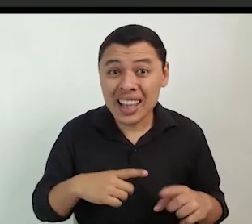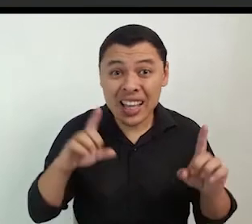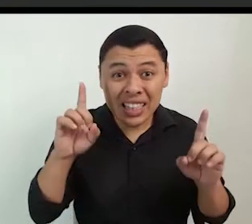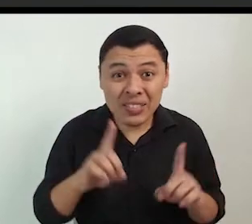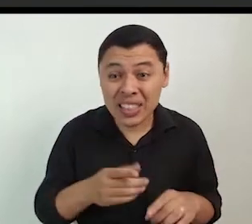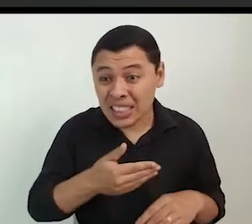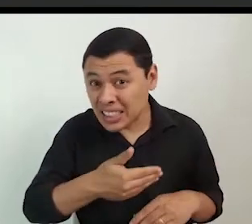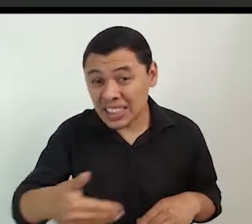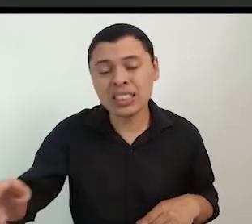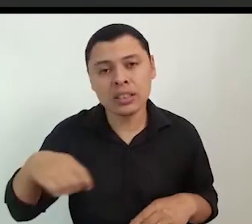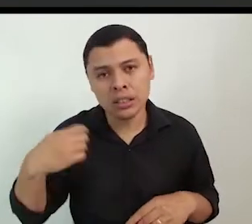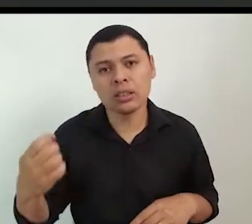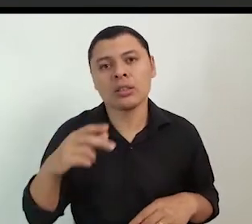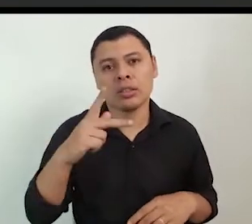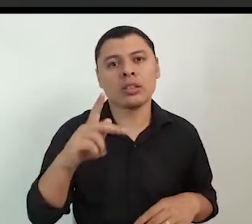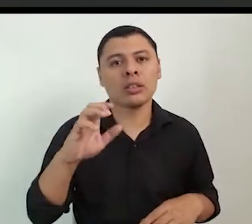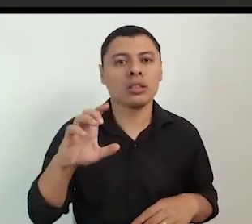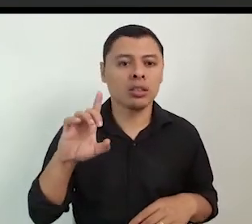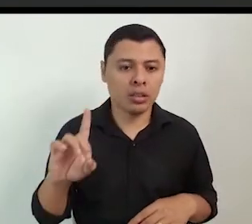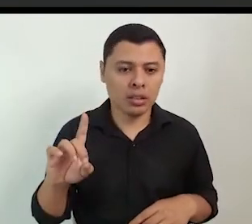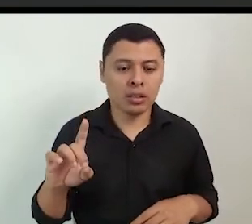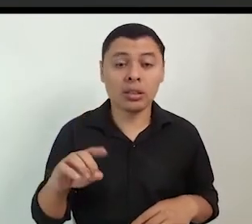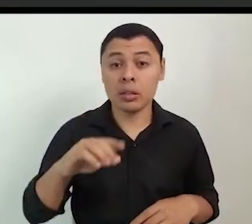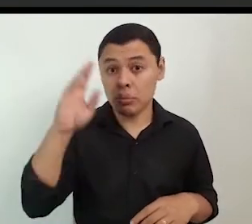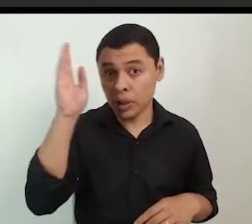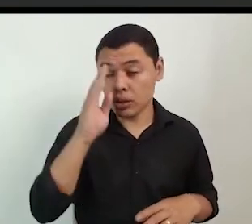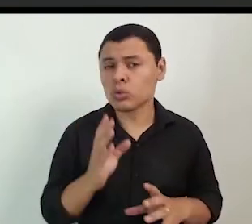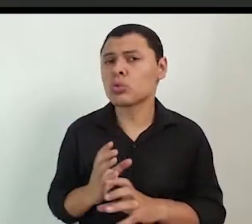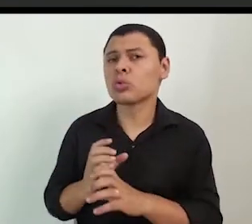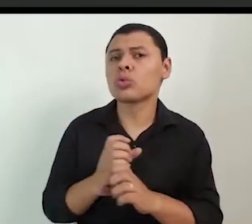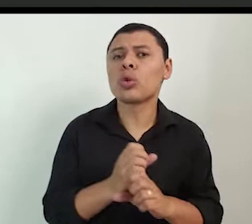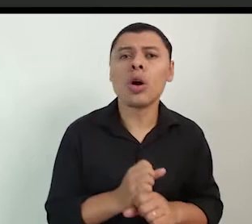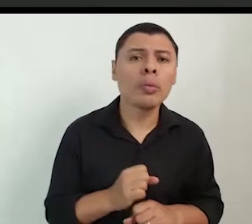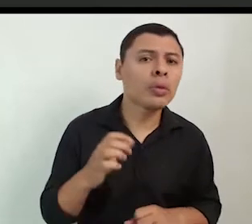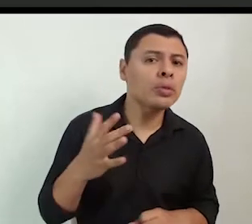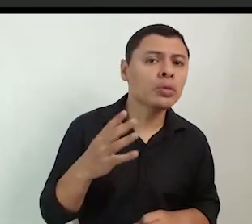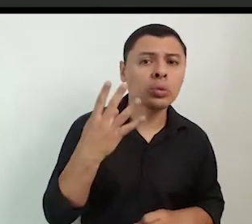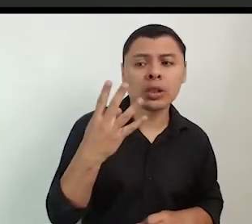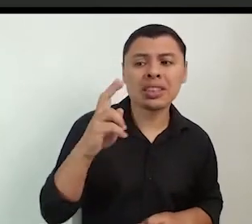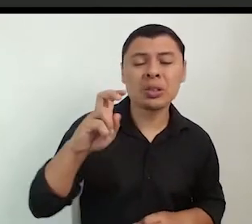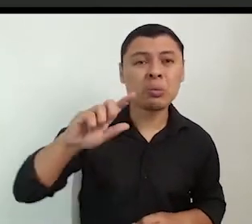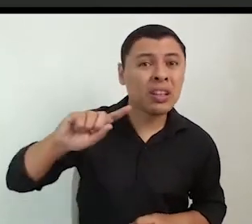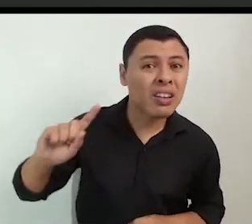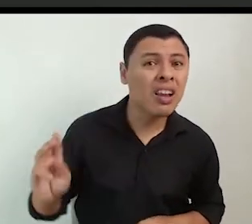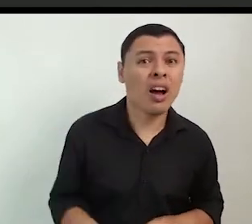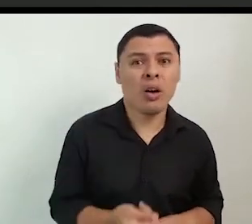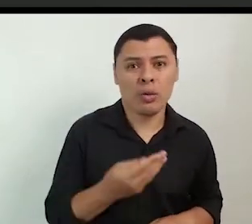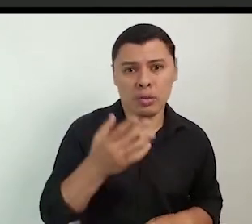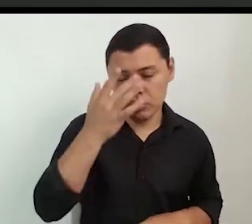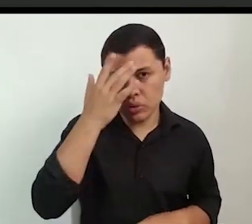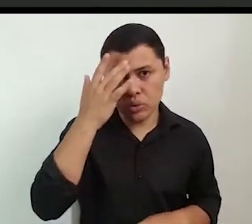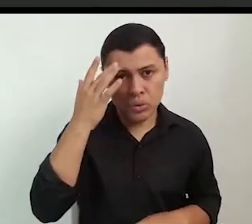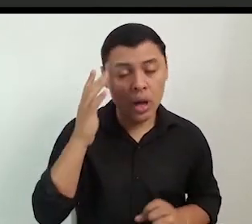tem 45 milhões de pessoas com deficiência e que é cerca de 24% da nossa